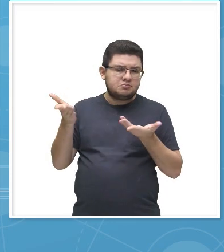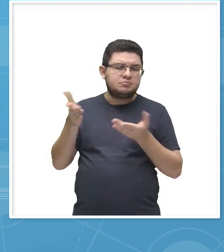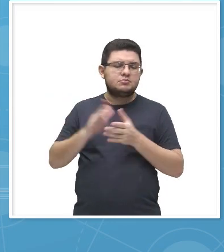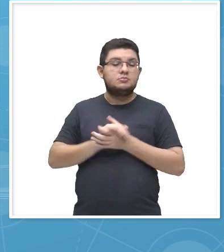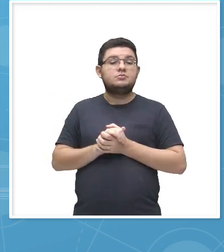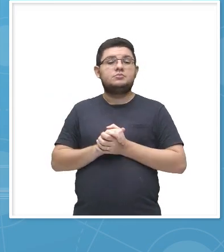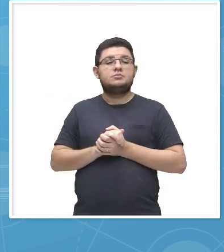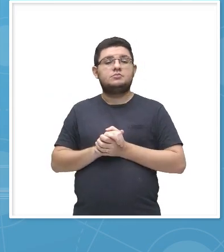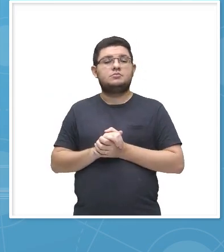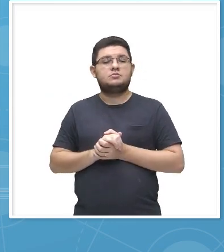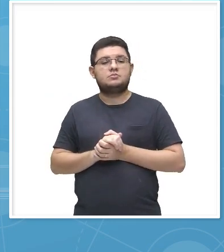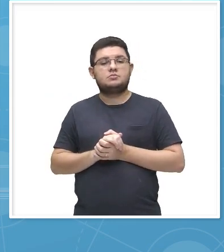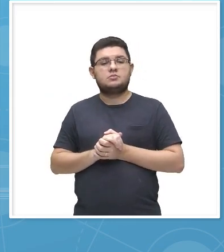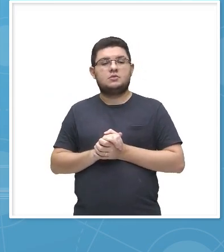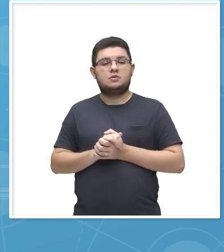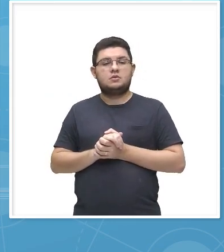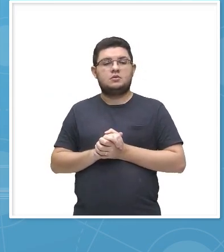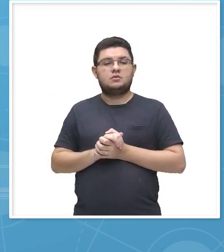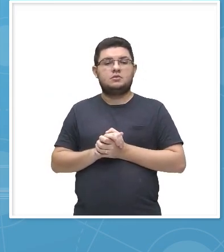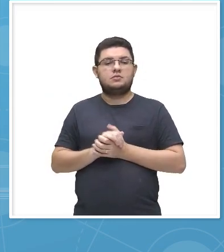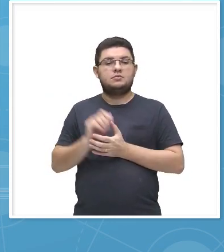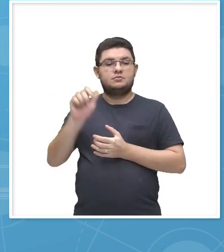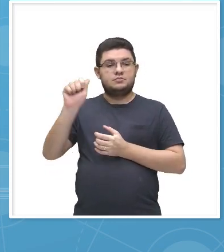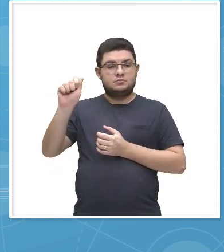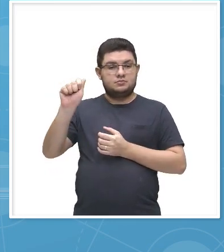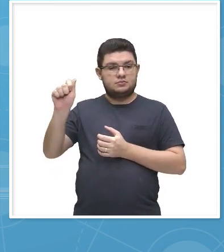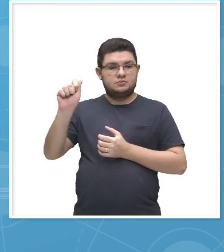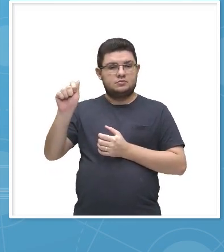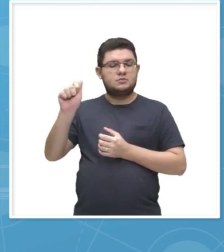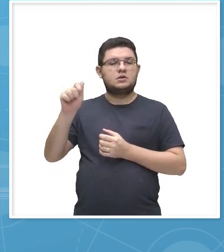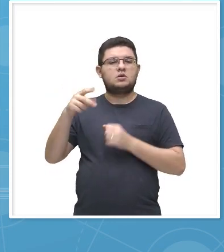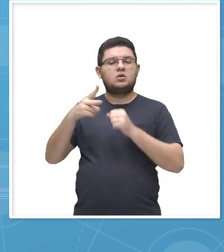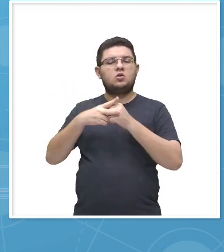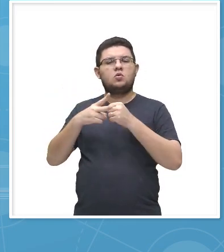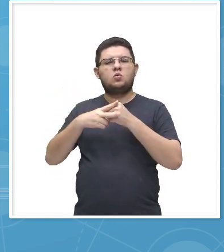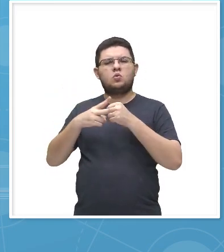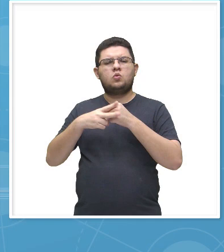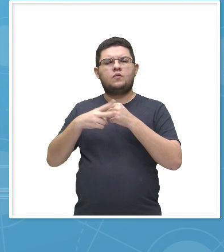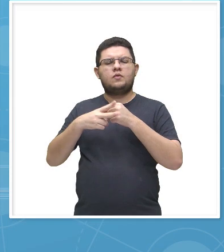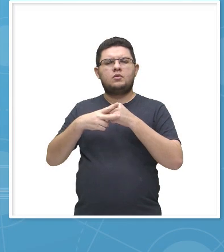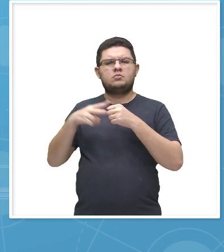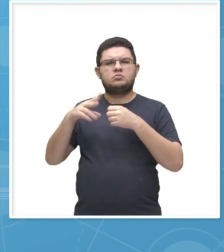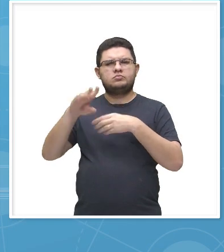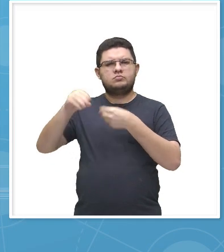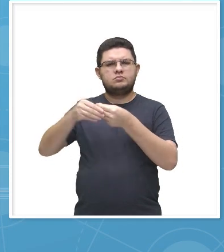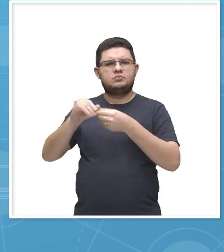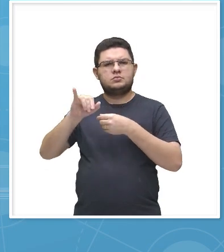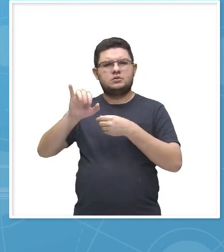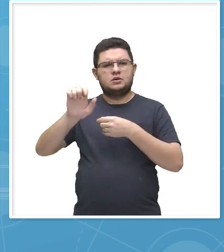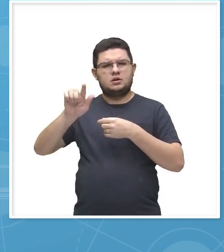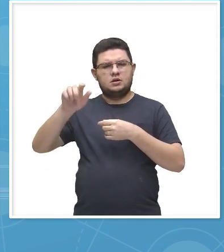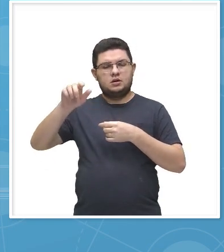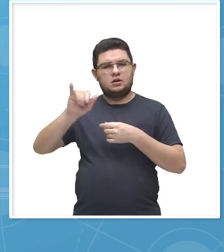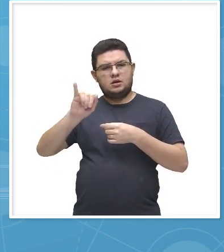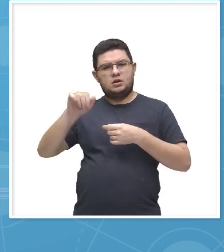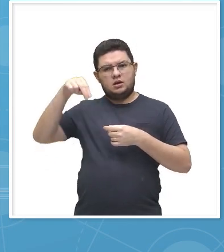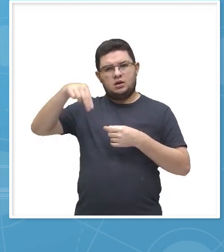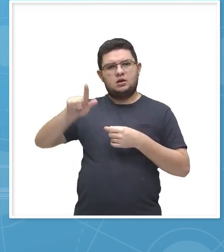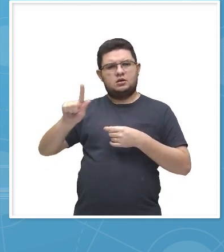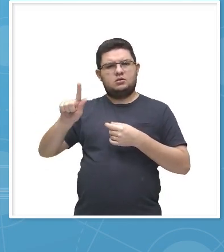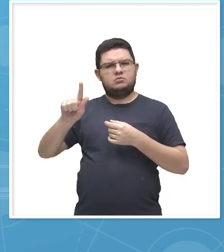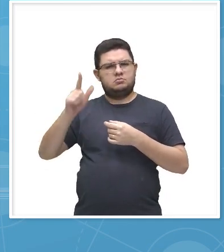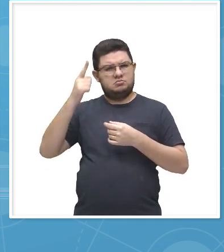ele estranho adiciona a and los verbos será que esse tempo verbal que a gente coloca